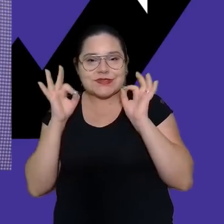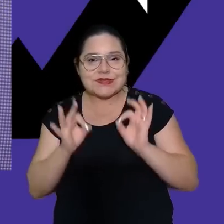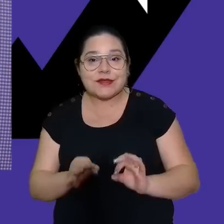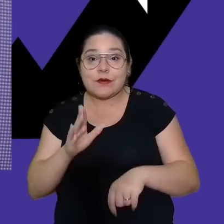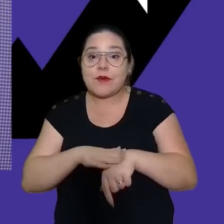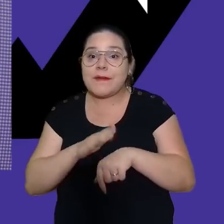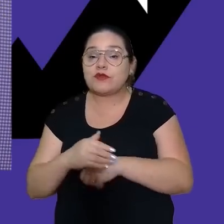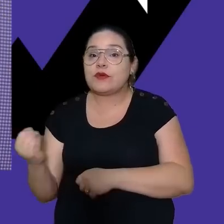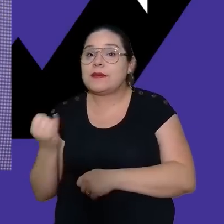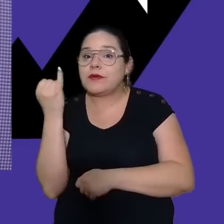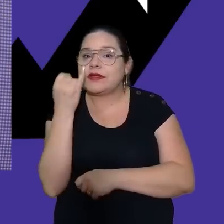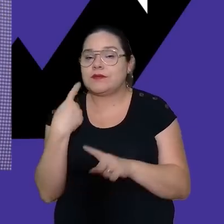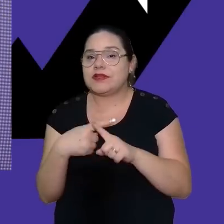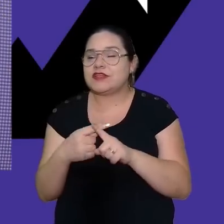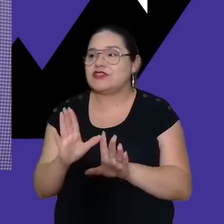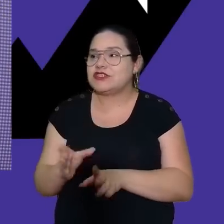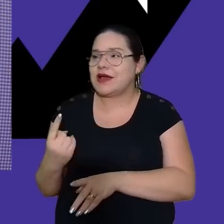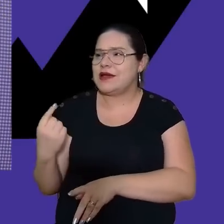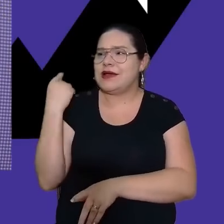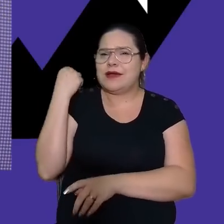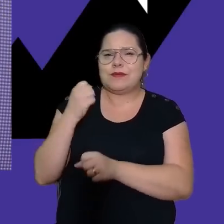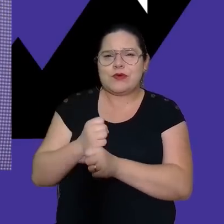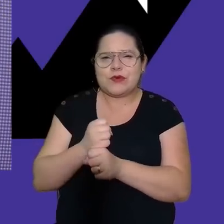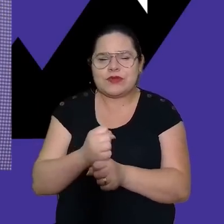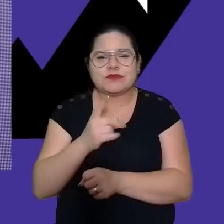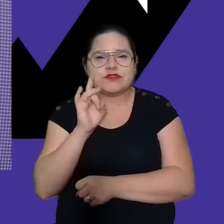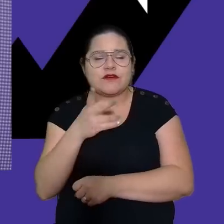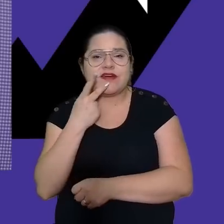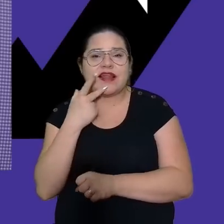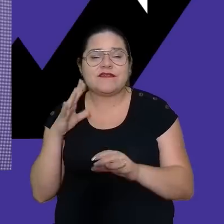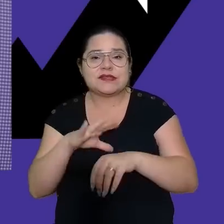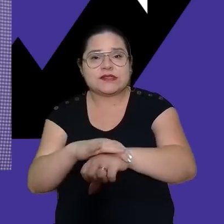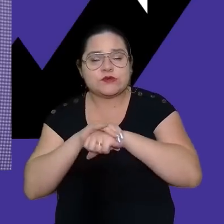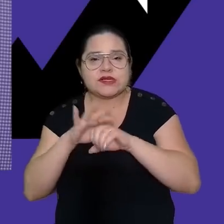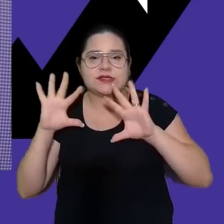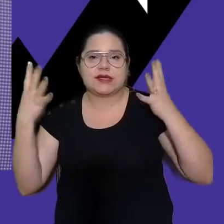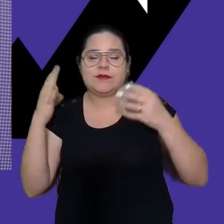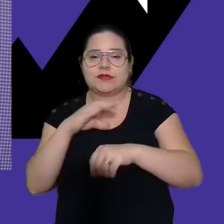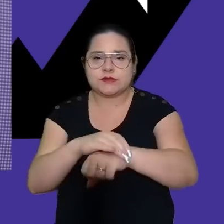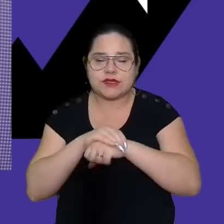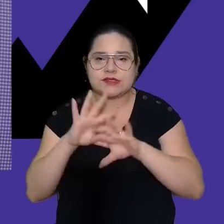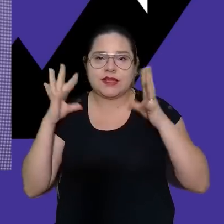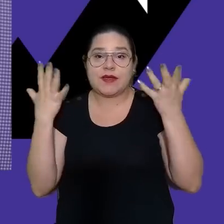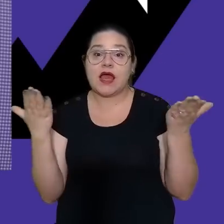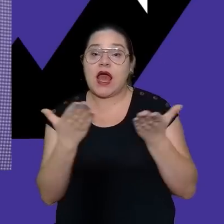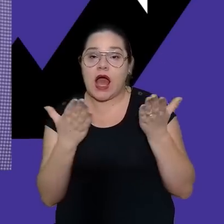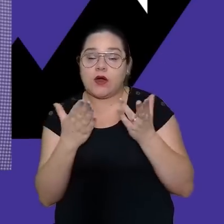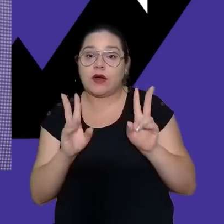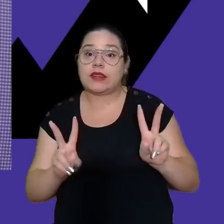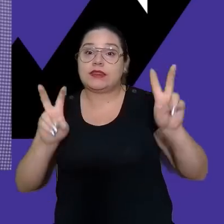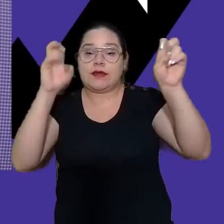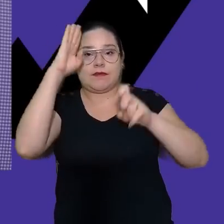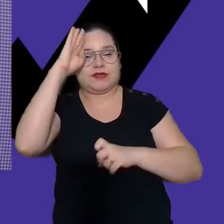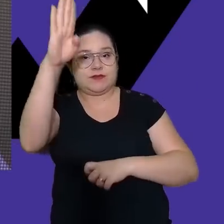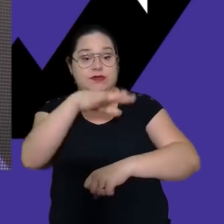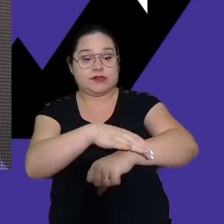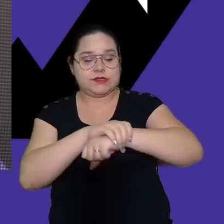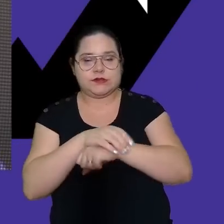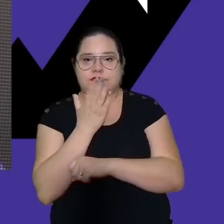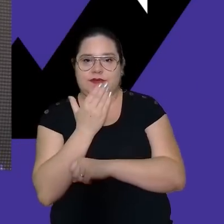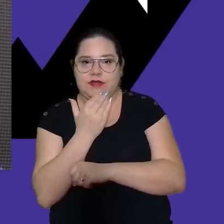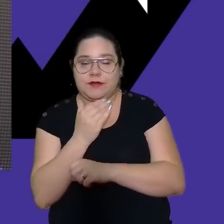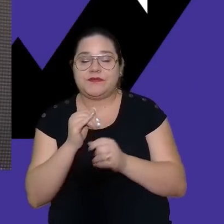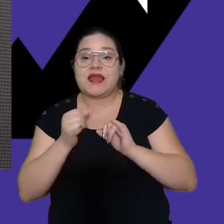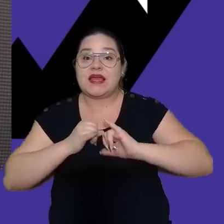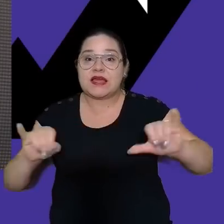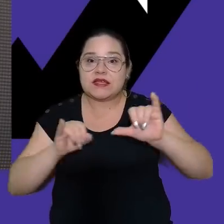durante muito tempo só se falava na segurança climática. E agora a segurança alimentar voltou à tona, segurança energética voltou à tona,